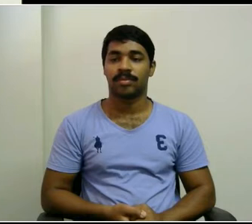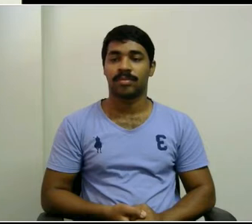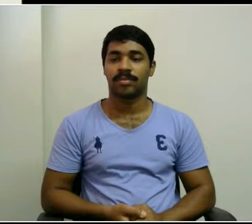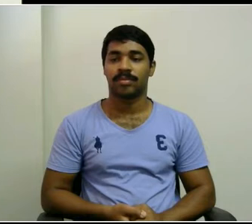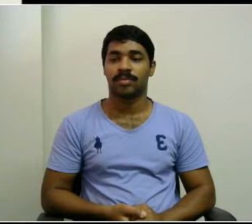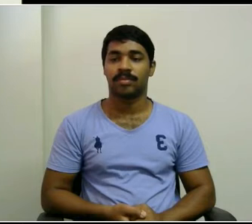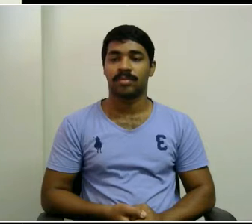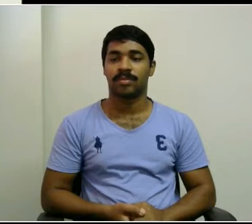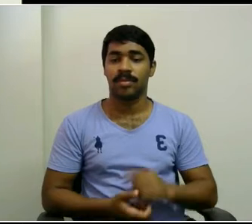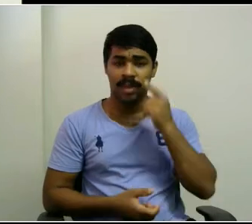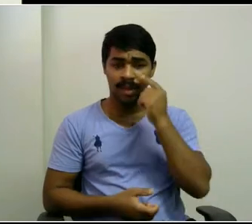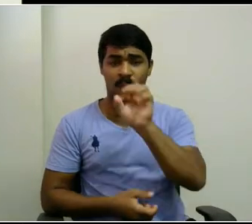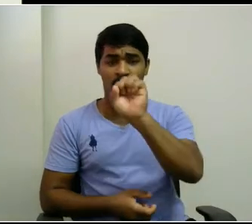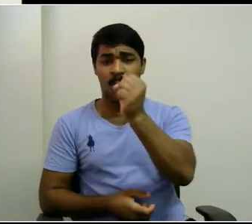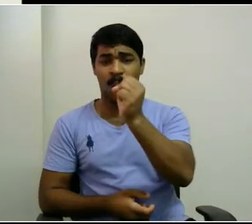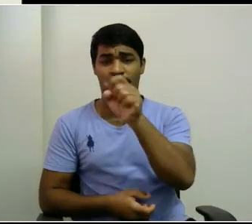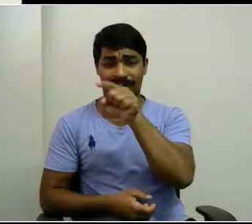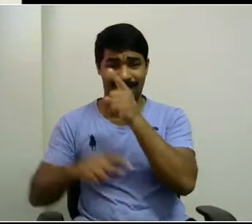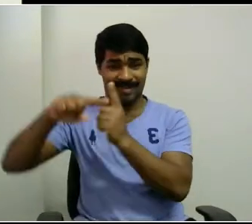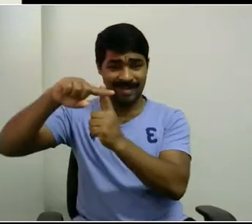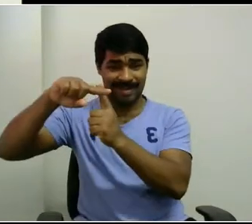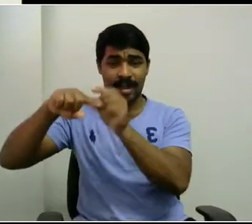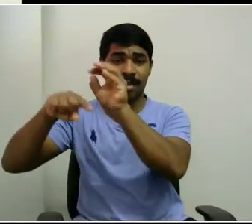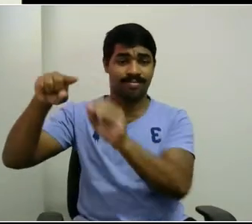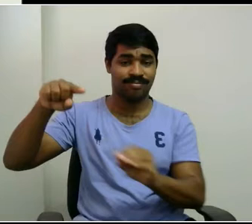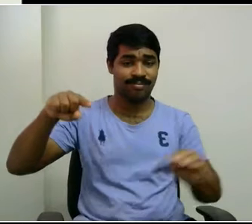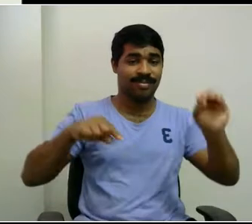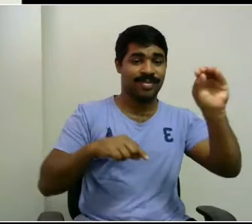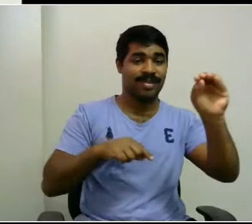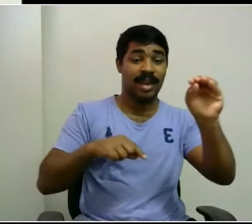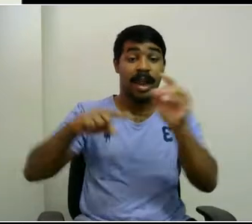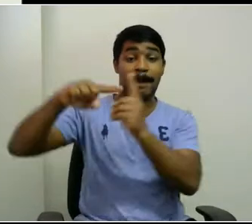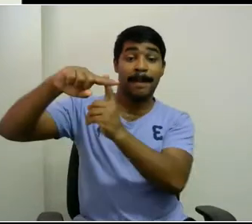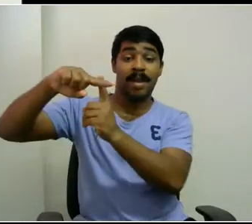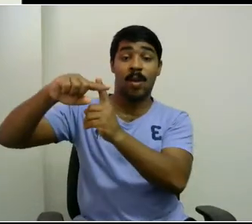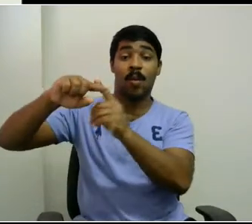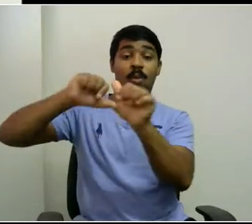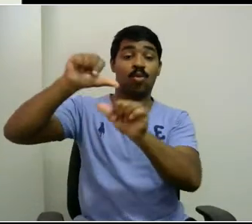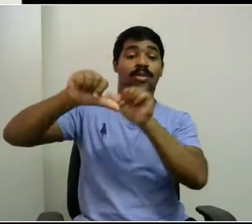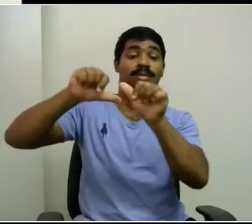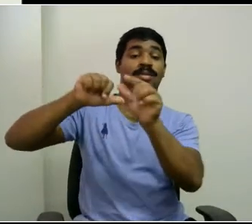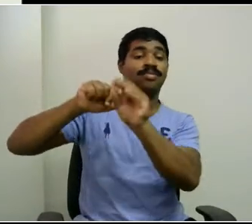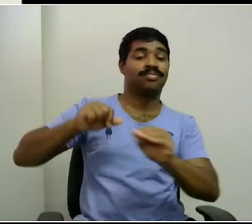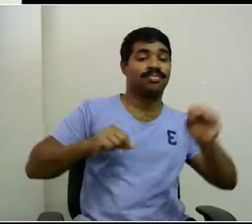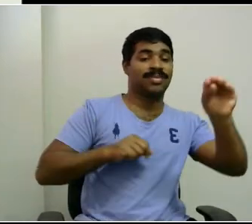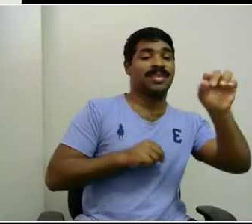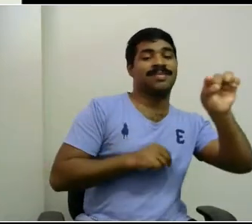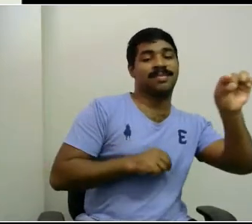5, e o 8 está passando para esse lado, ele está positivo, ele passa negativo, menos 8. Tá?